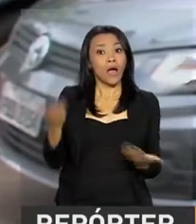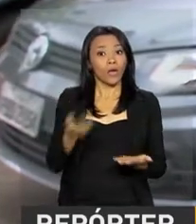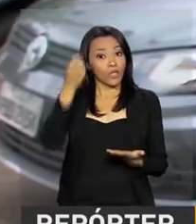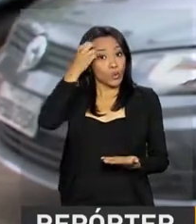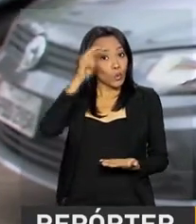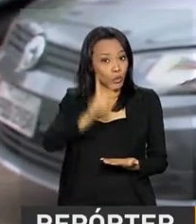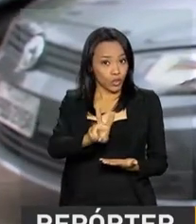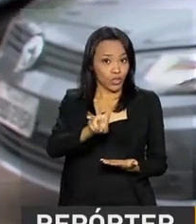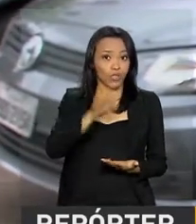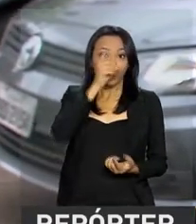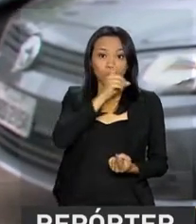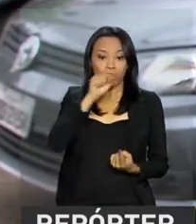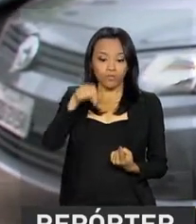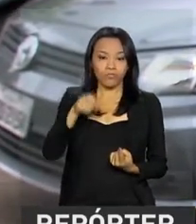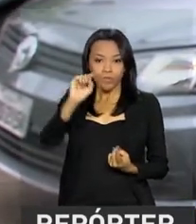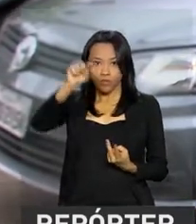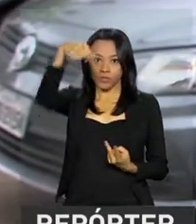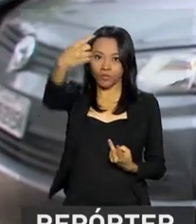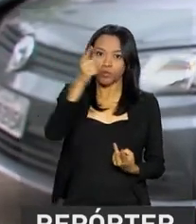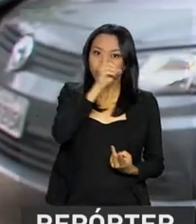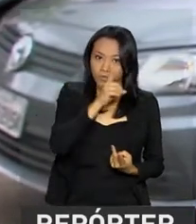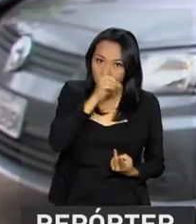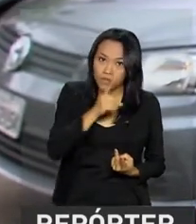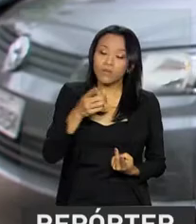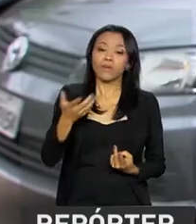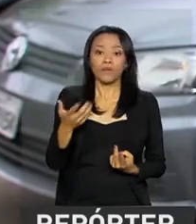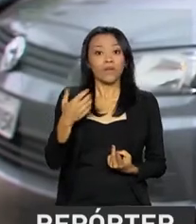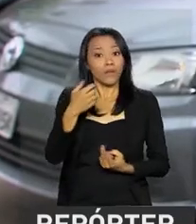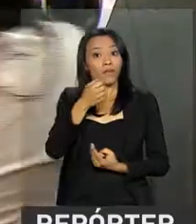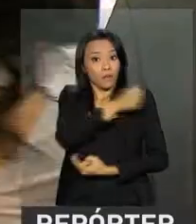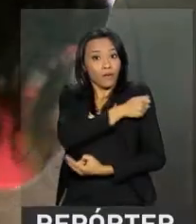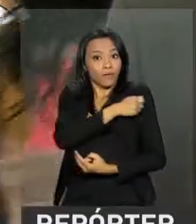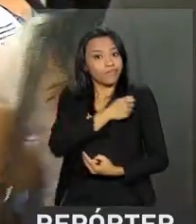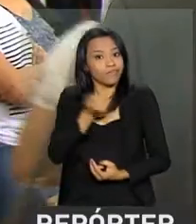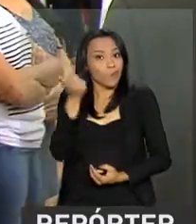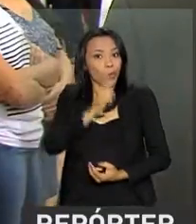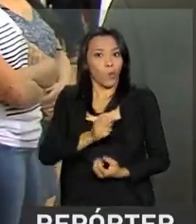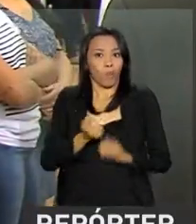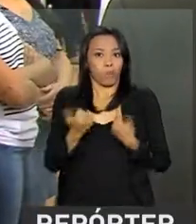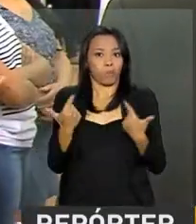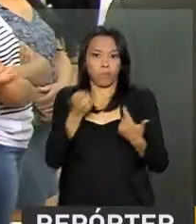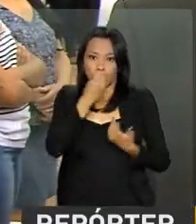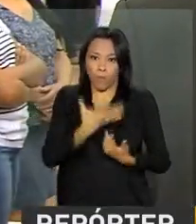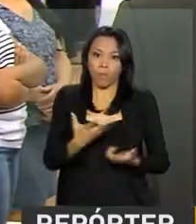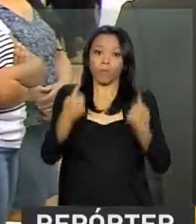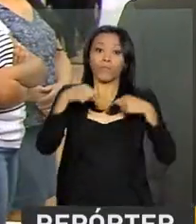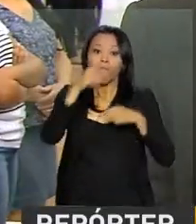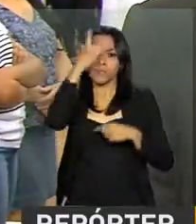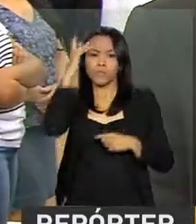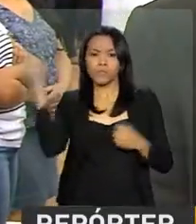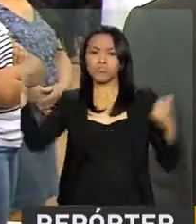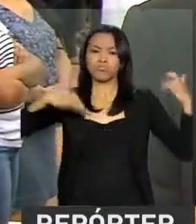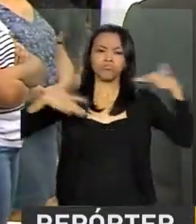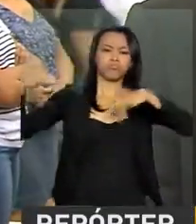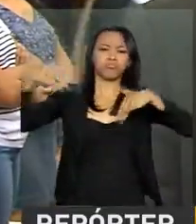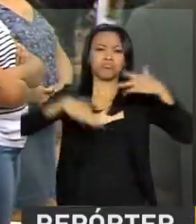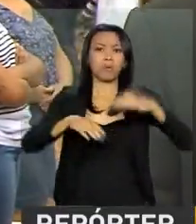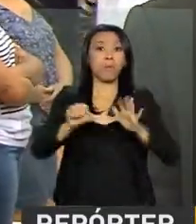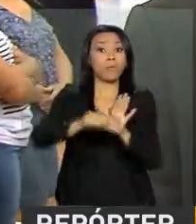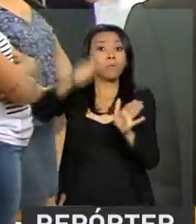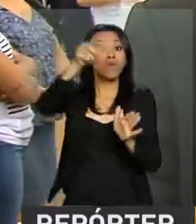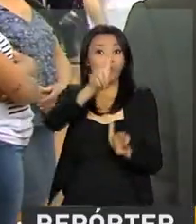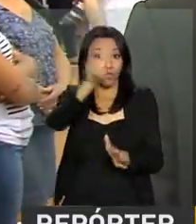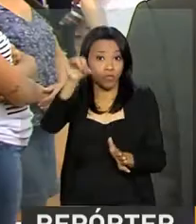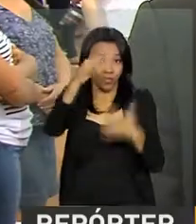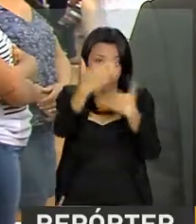dias, dois domingos consecutivos. Eu acho que o estudante ganha com isso. Pela quantidade de pessoas chegando para o primeiro dia do Exame Nacional